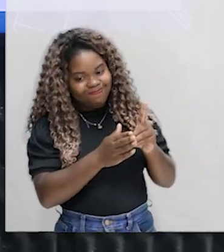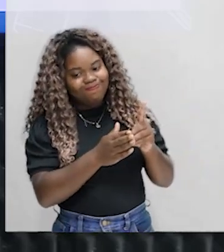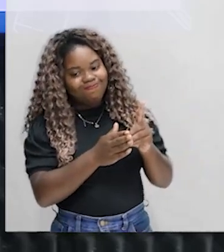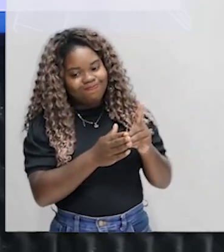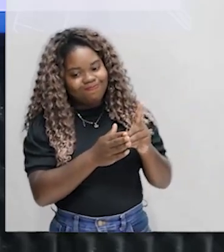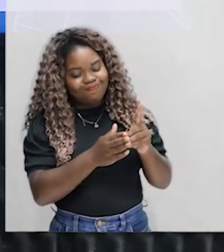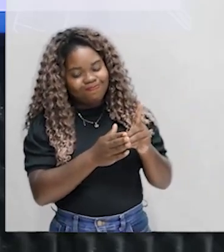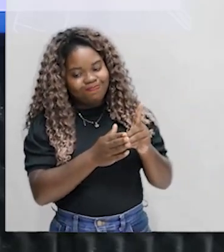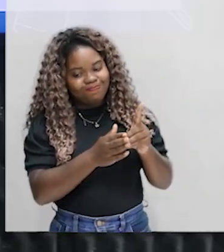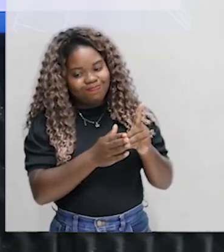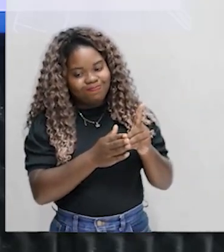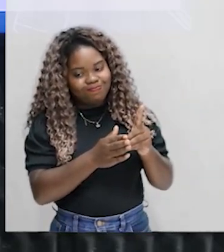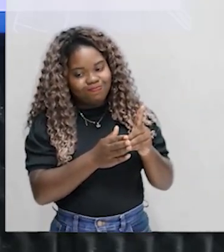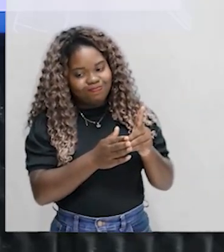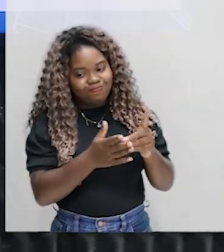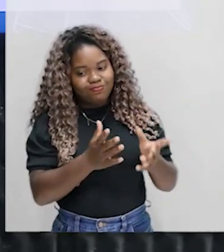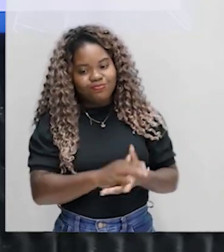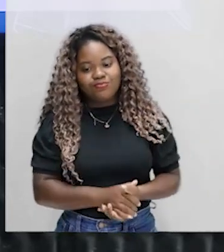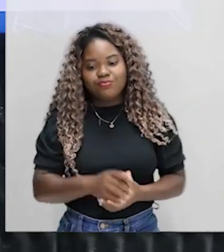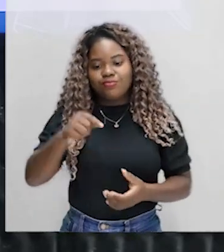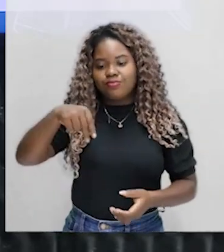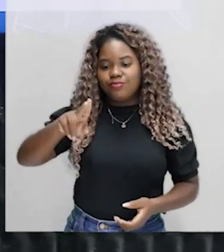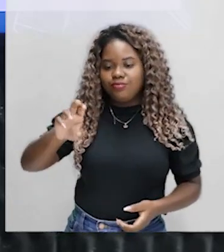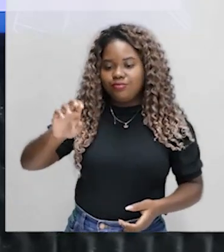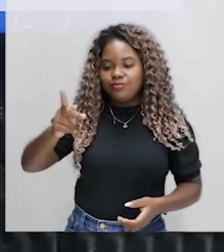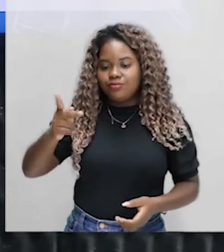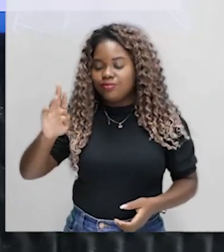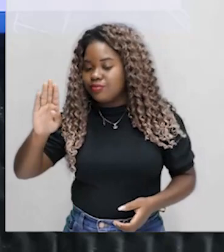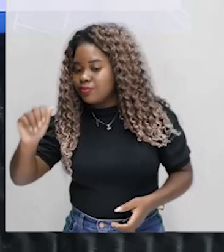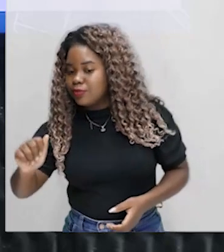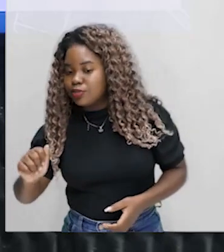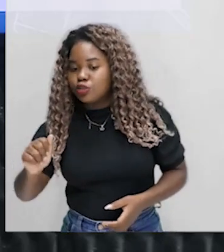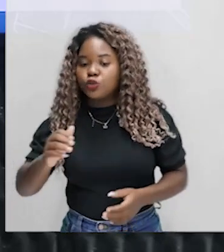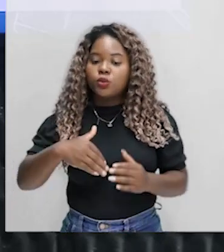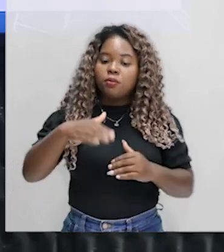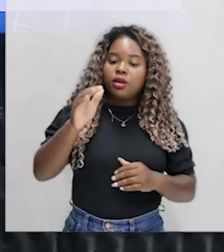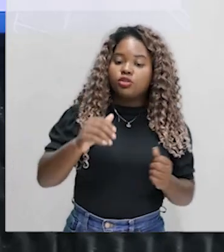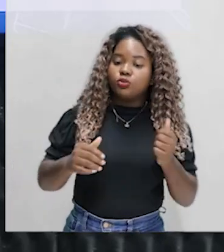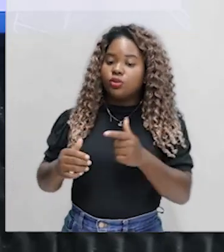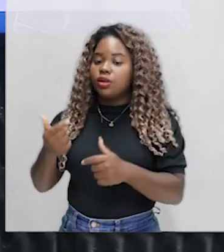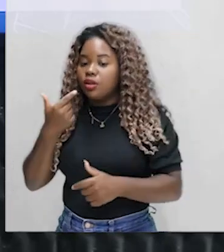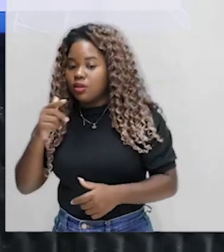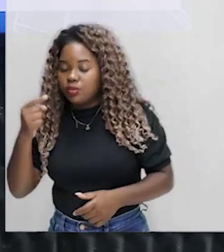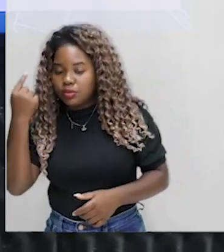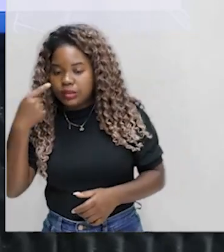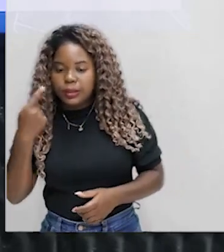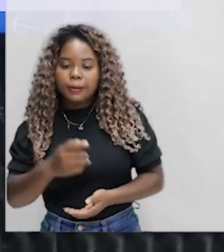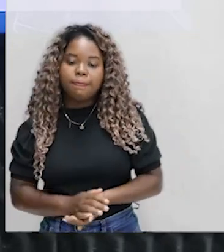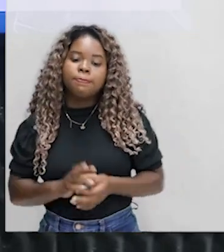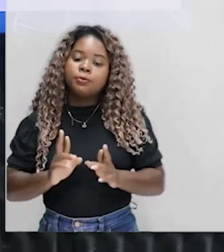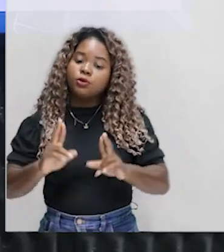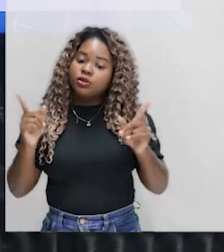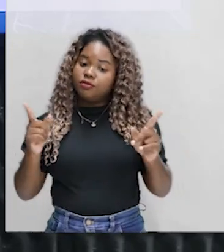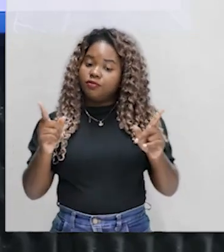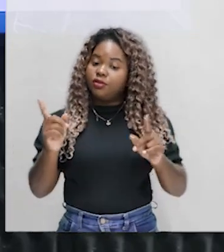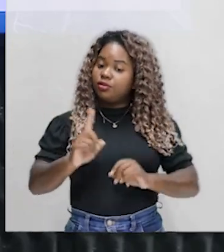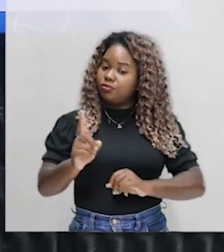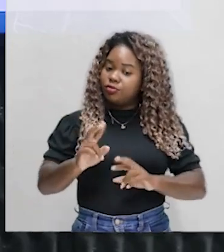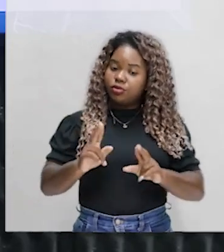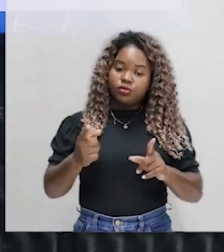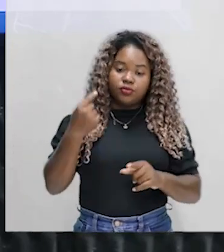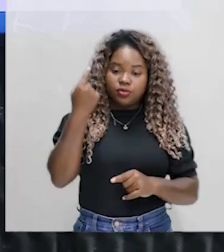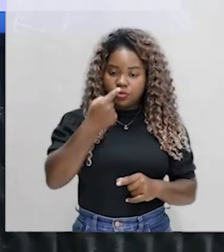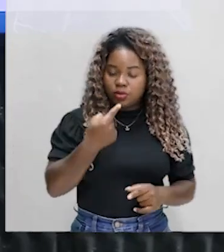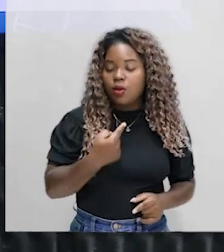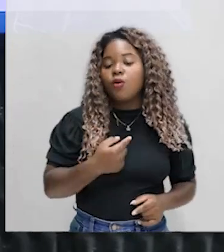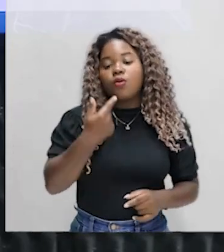predominante, tá? Então, o quechua, ele é mais, que também não é diferente do espanhol, gente. Não é um